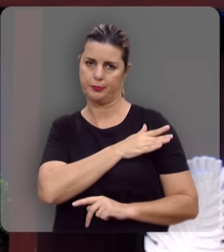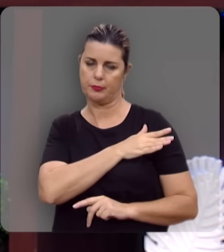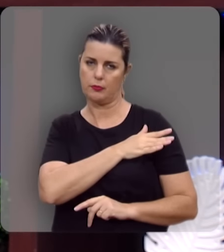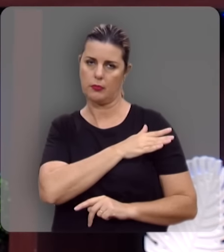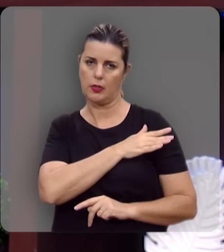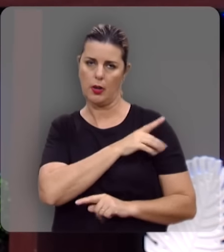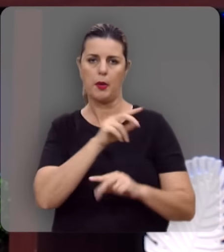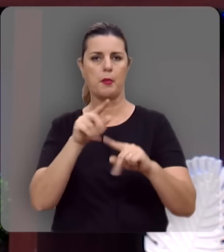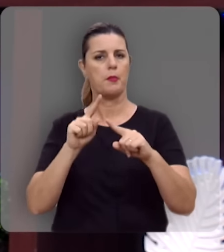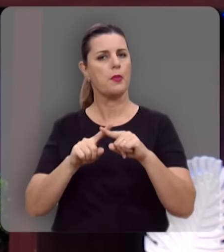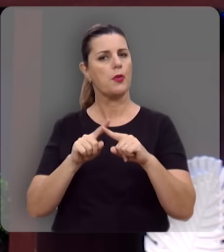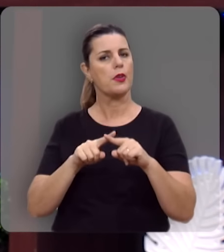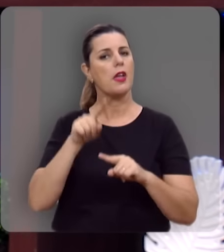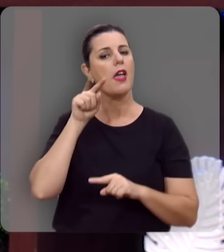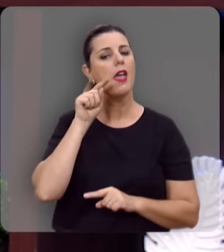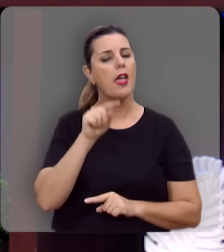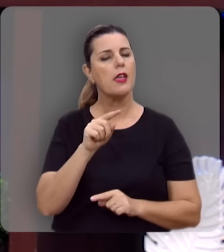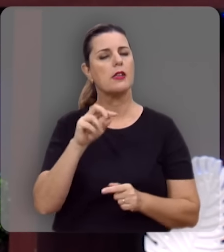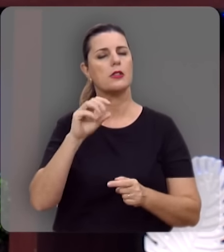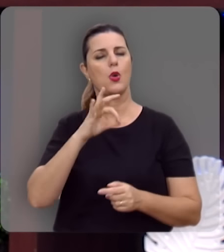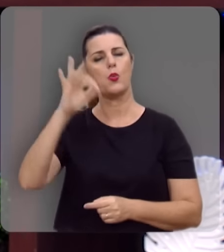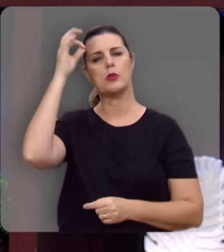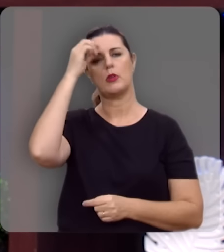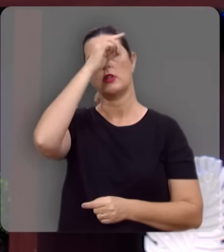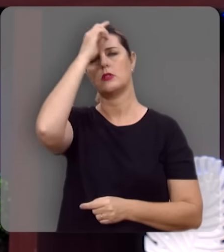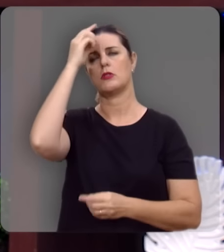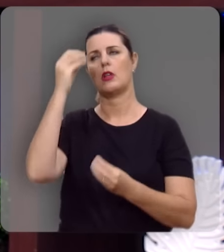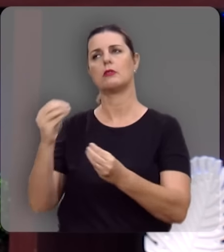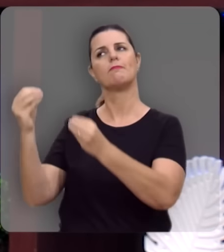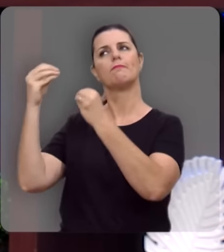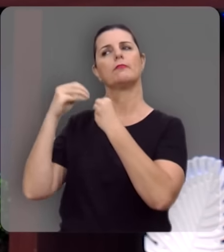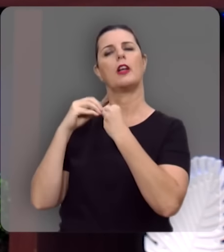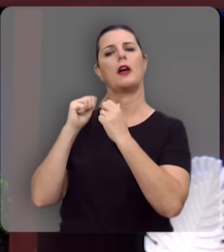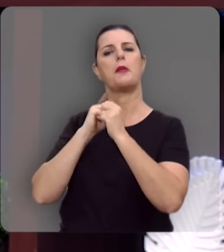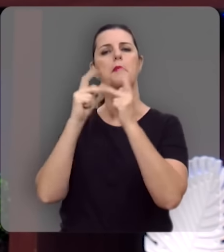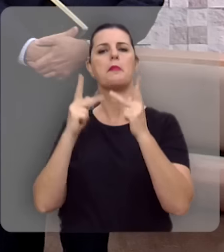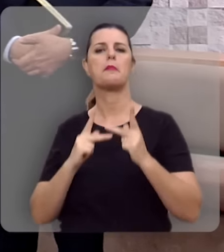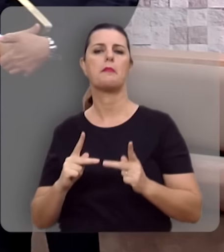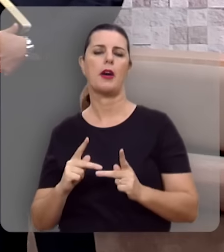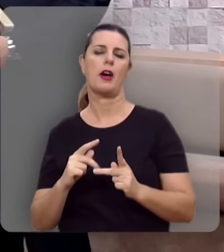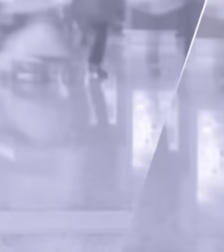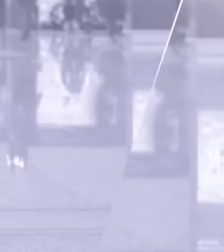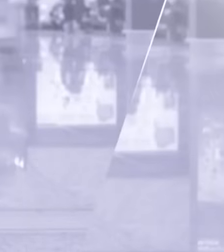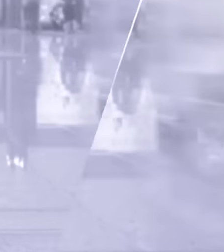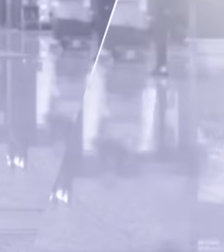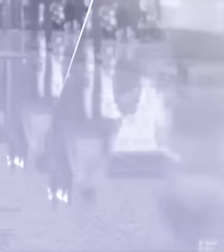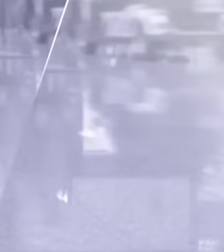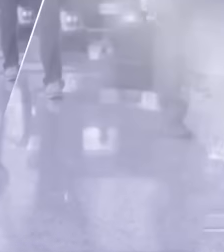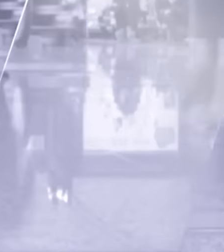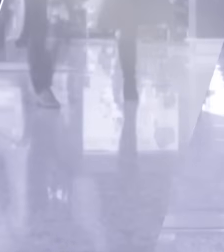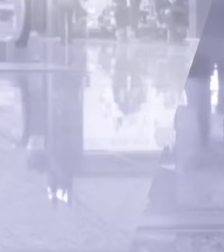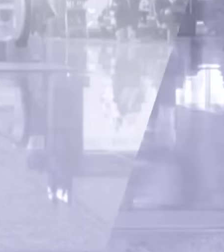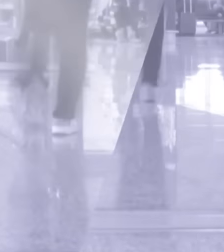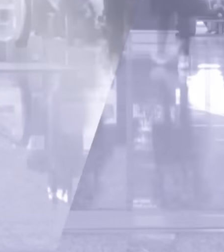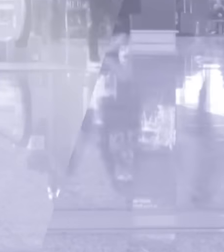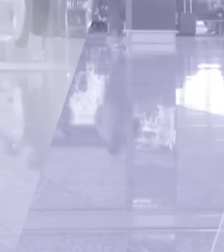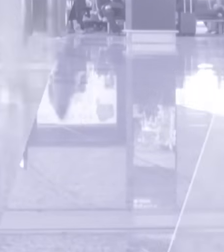coração, porque é isso que o Espírito Santo de Deus nos traz, uma paz que excede a razão, não é mesmo?